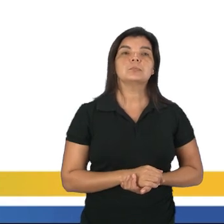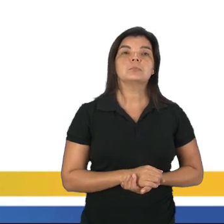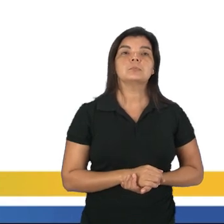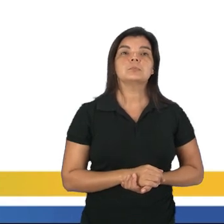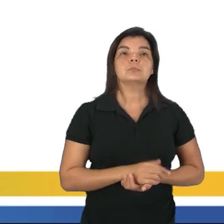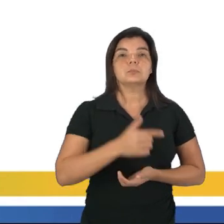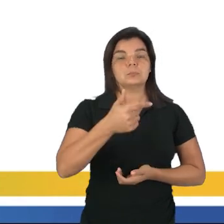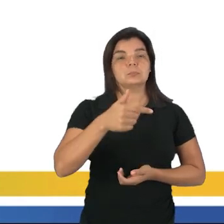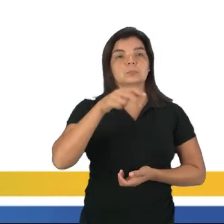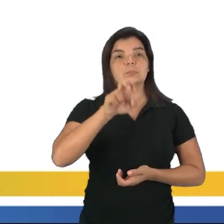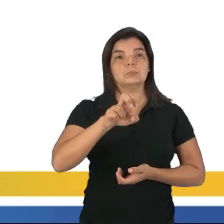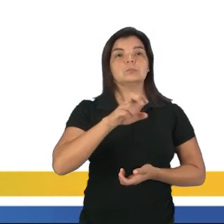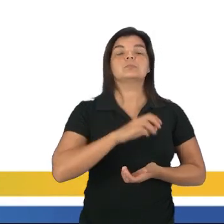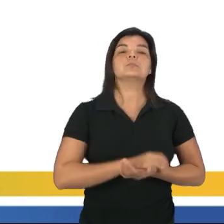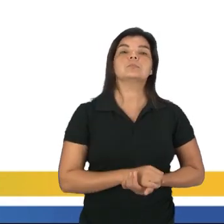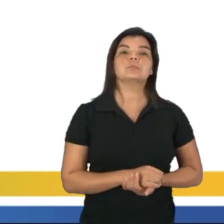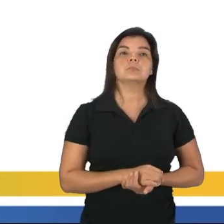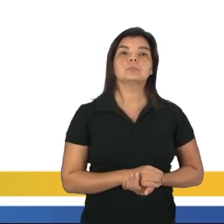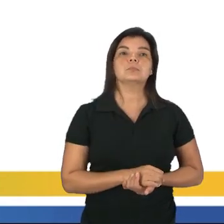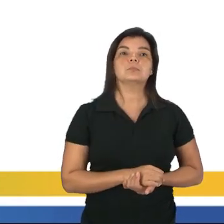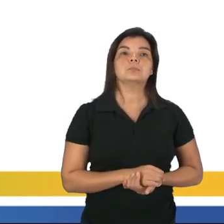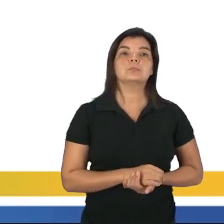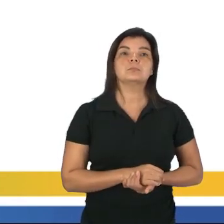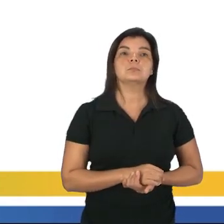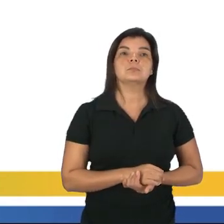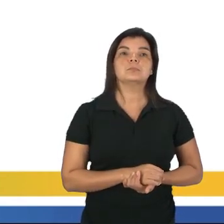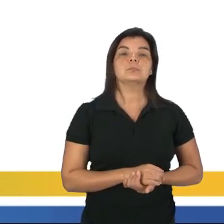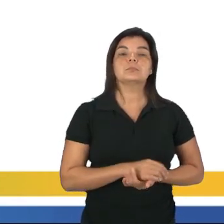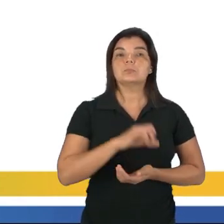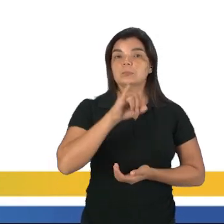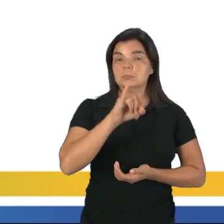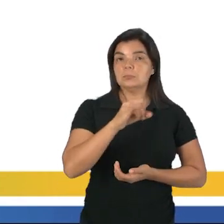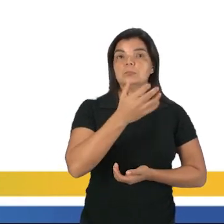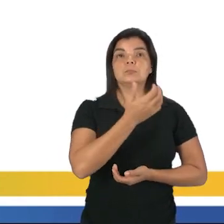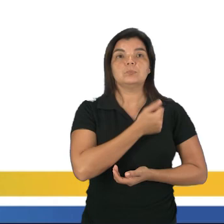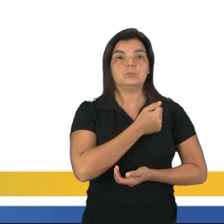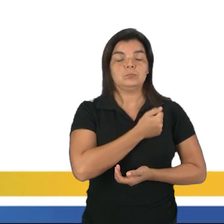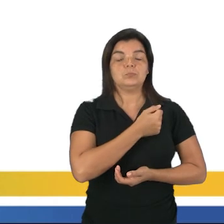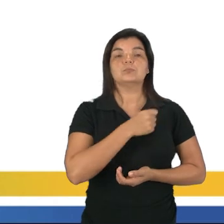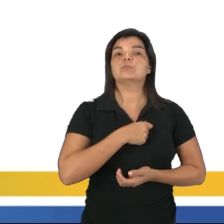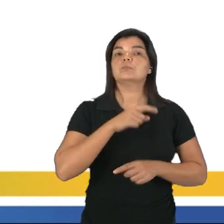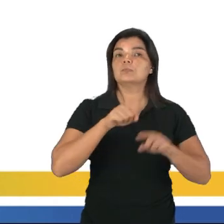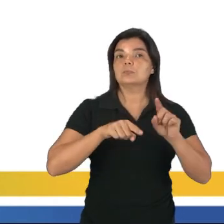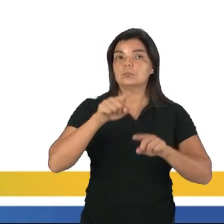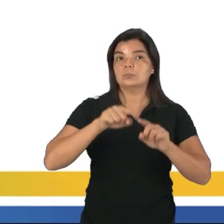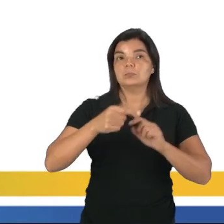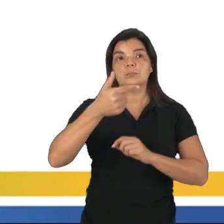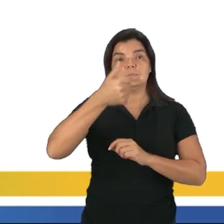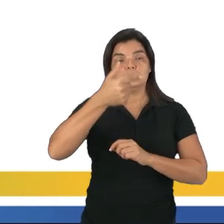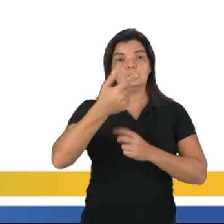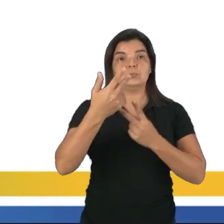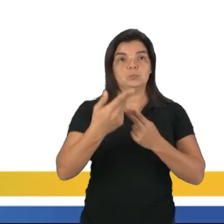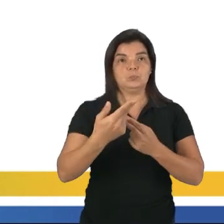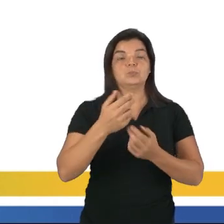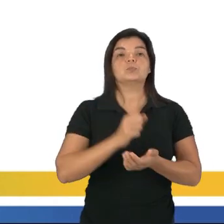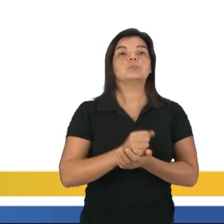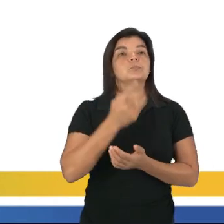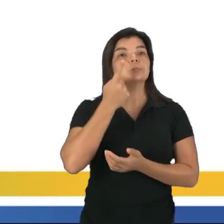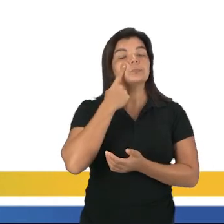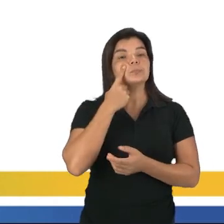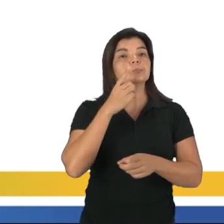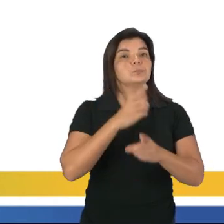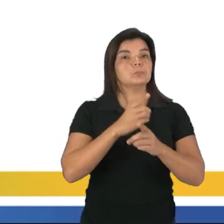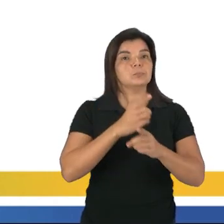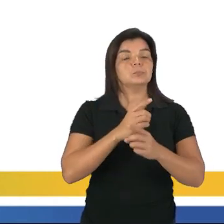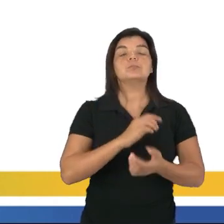25, a gente tem que t² é igual a 25. Se um valor, né, se eu tenho ali uma variável elevada ao quadrado igual a um número, para eu descobrir o